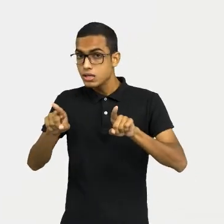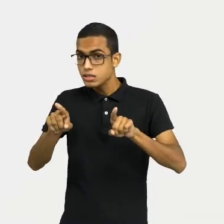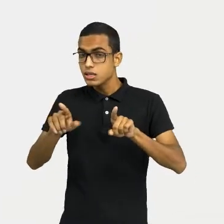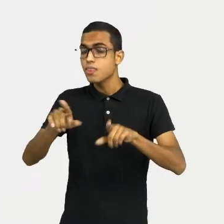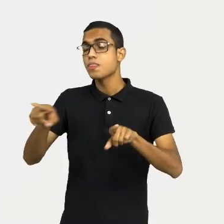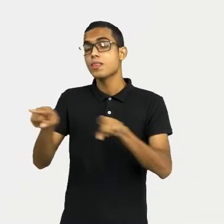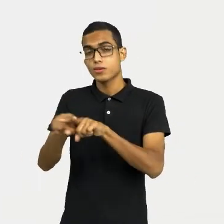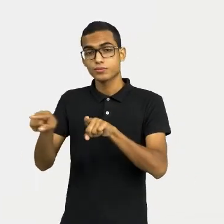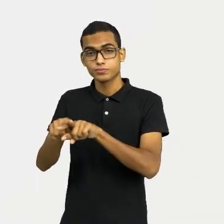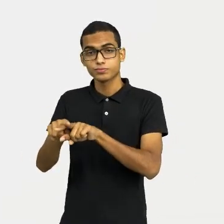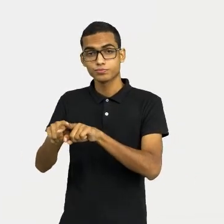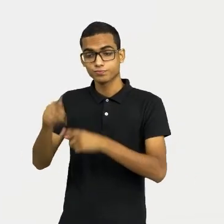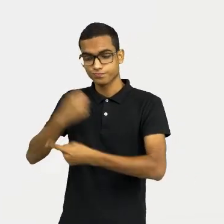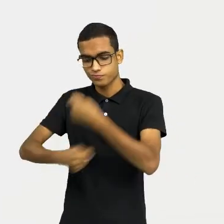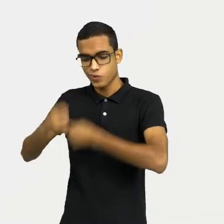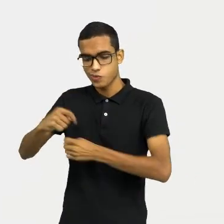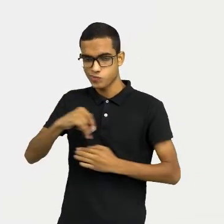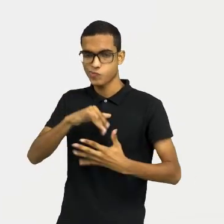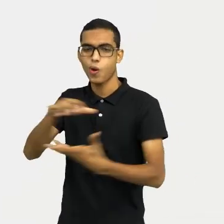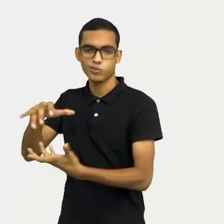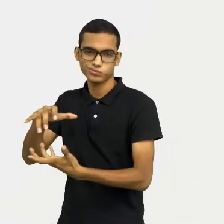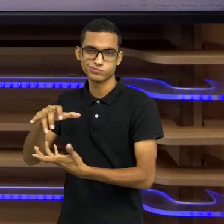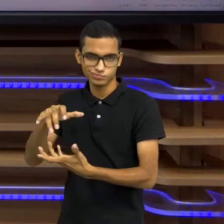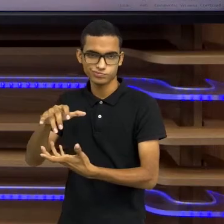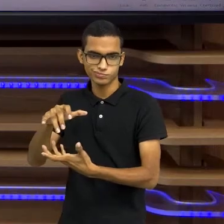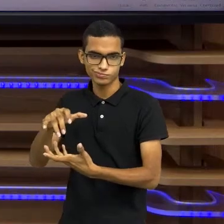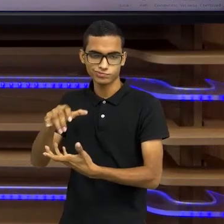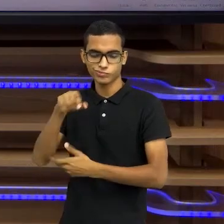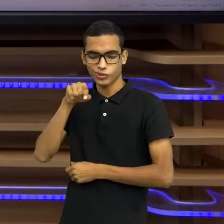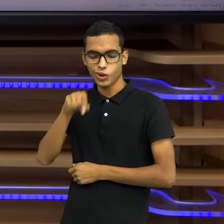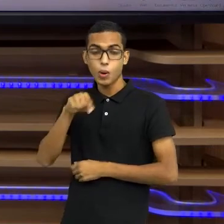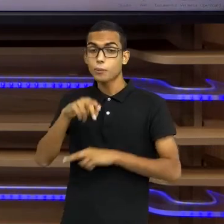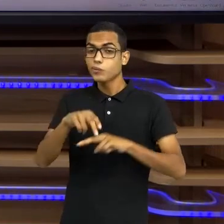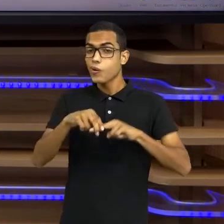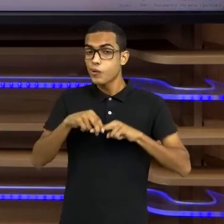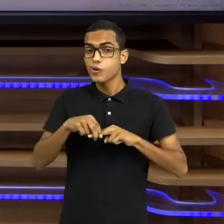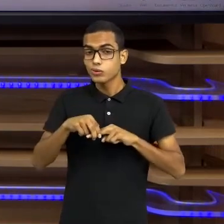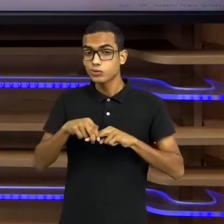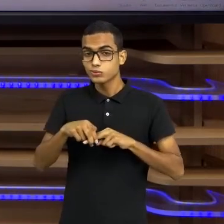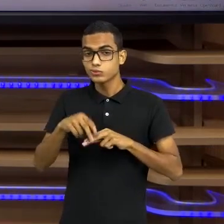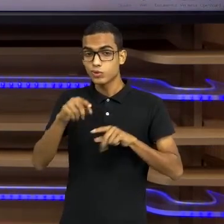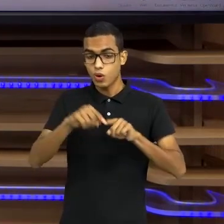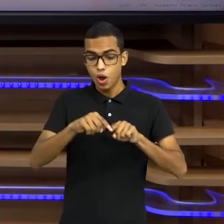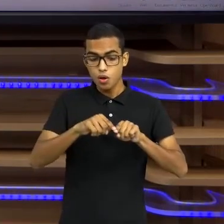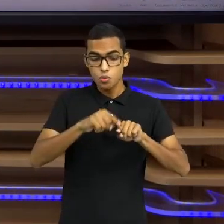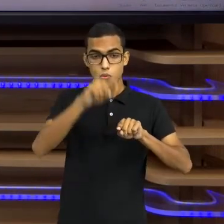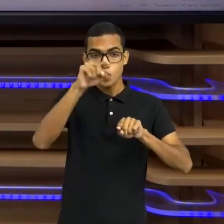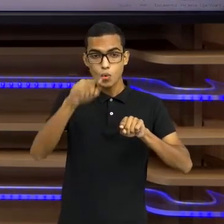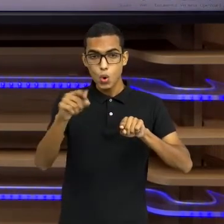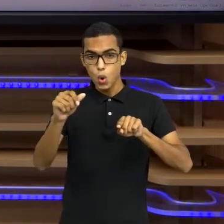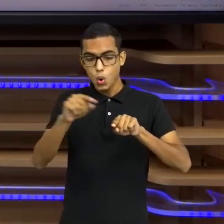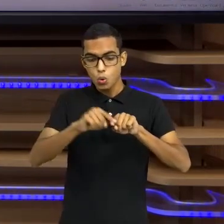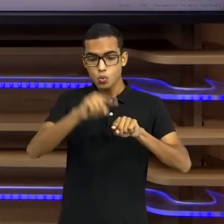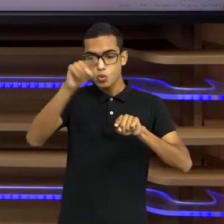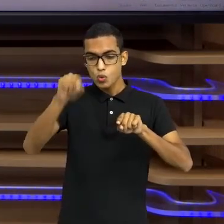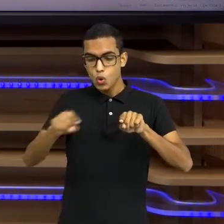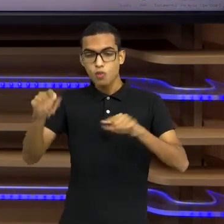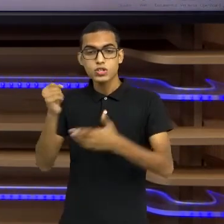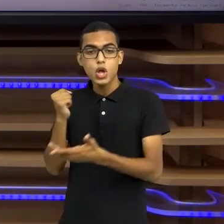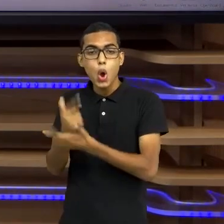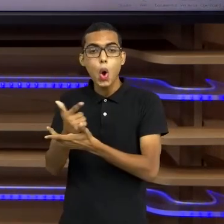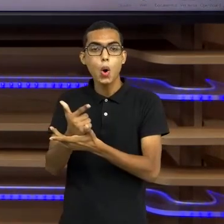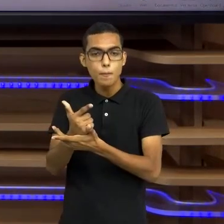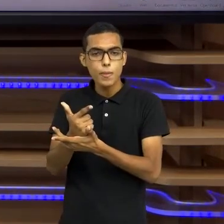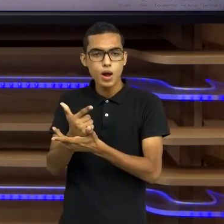economia mundial, gente? Por quê? Porque justamente essa Bolsa de Valores é onde você compra ações de grandes